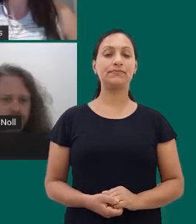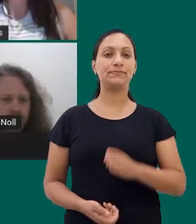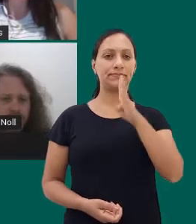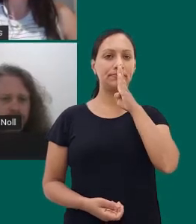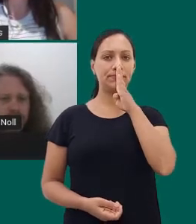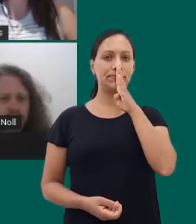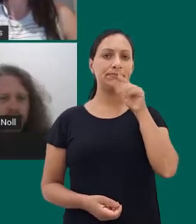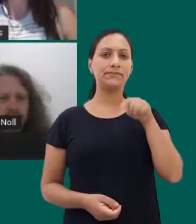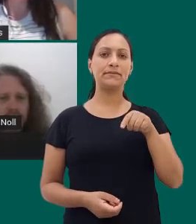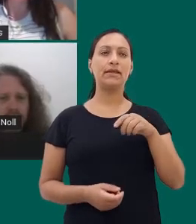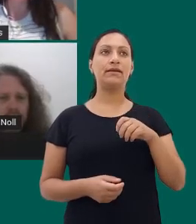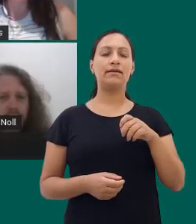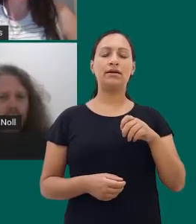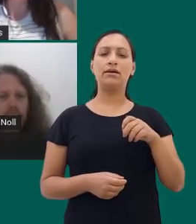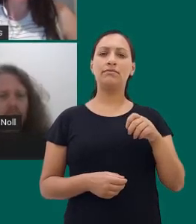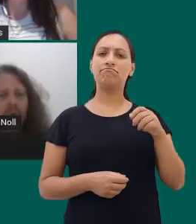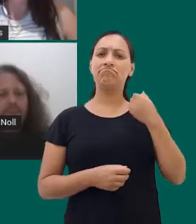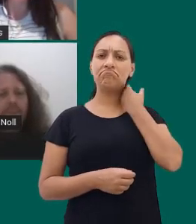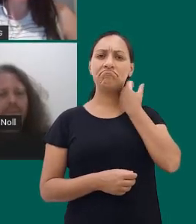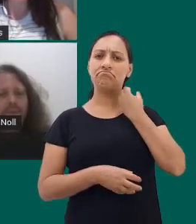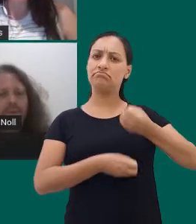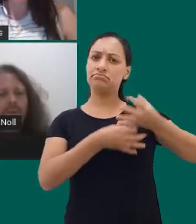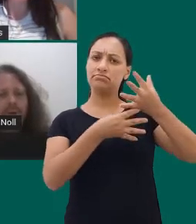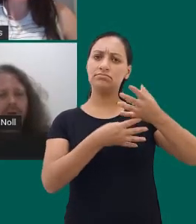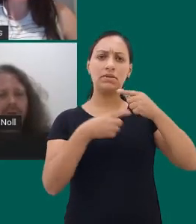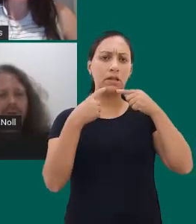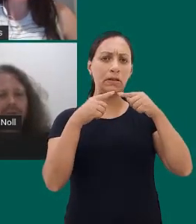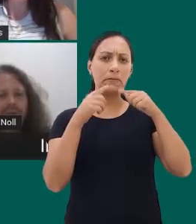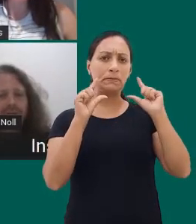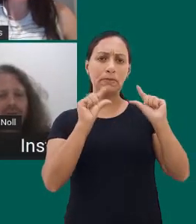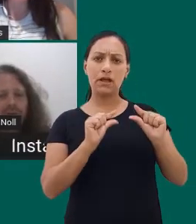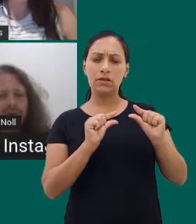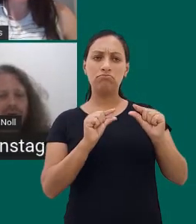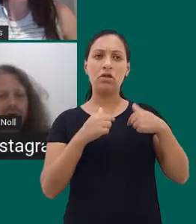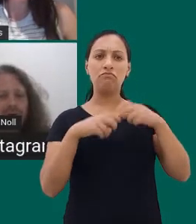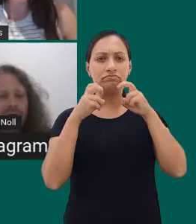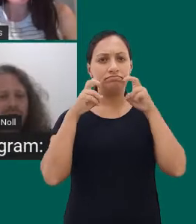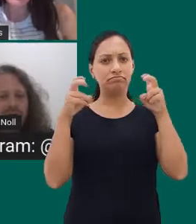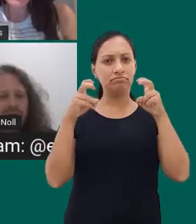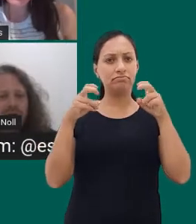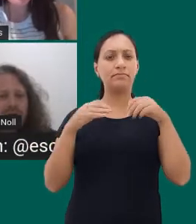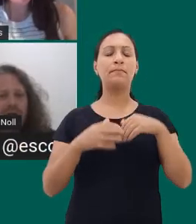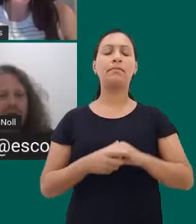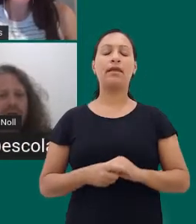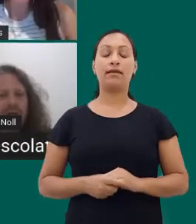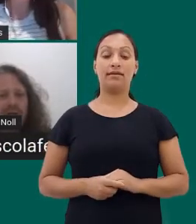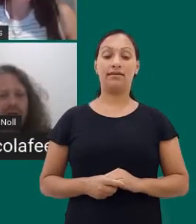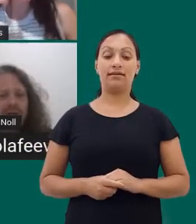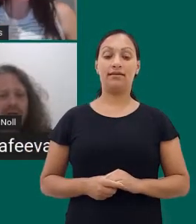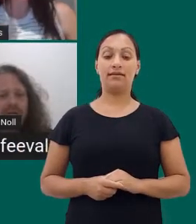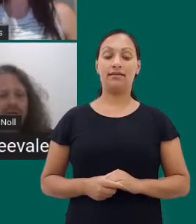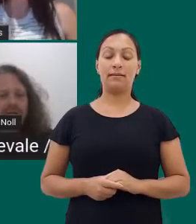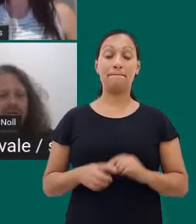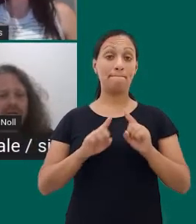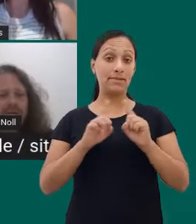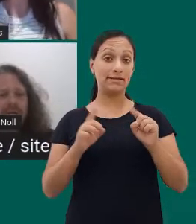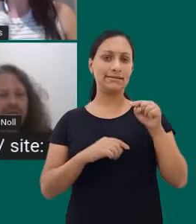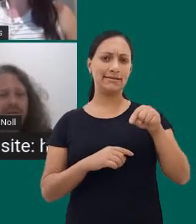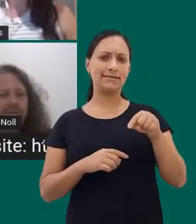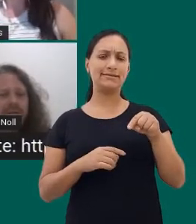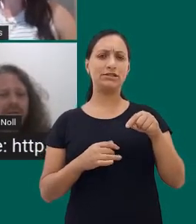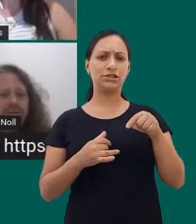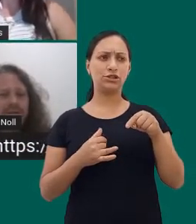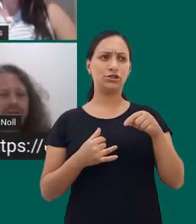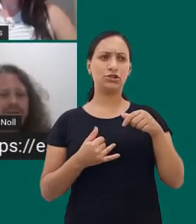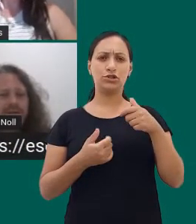Eu tirei meu microfone aqui. O pessoal na transmissão está reclamando que está baixo. Eu vou gritar mais aqui, ó. Mas nesse